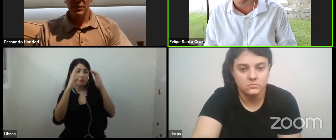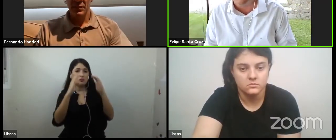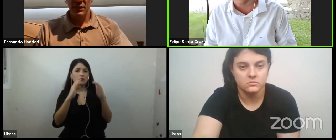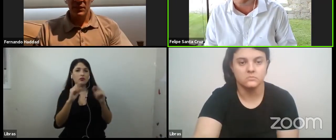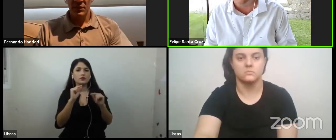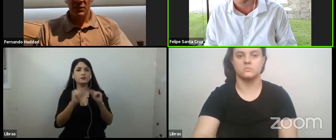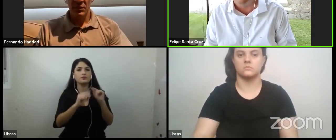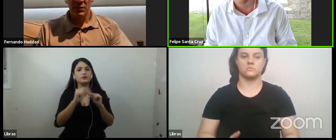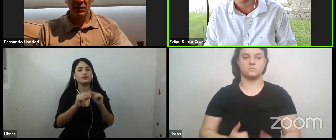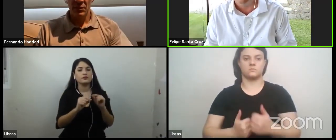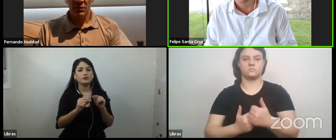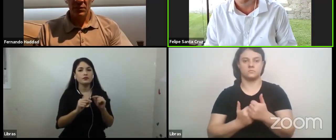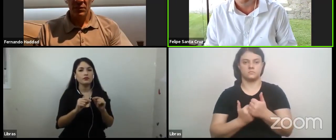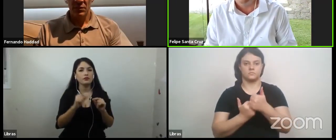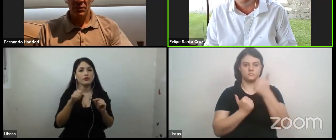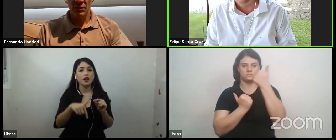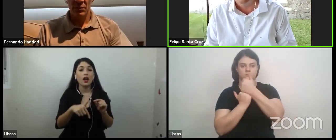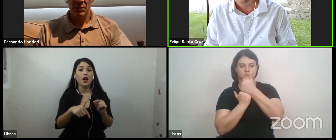campo de concentração.